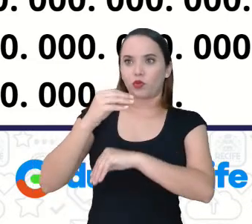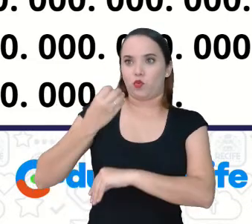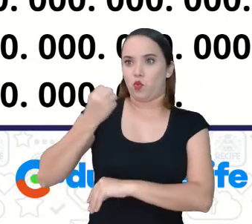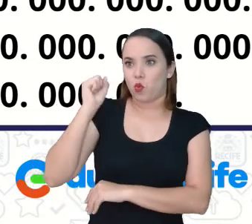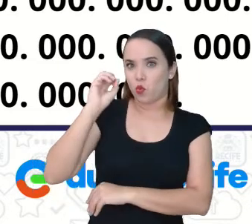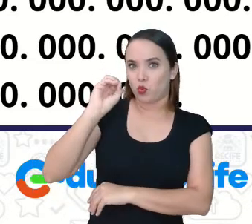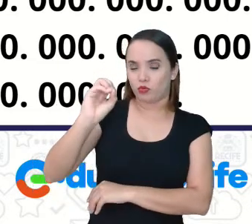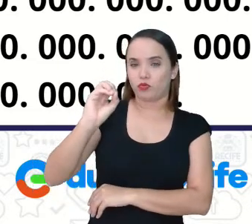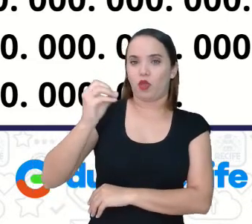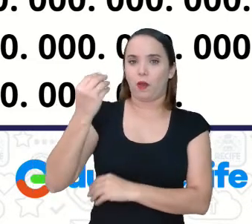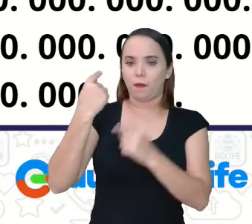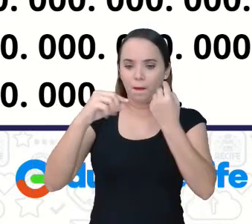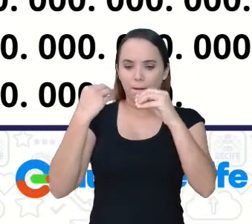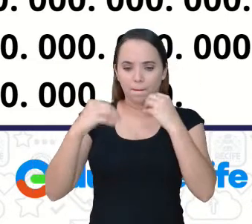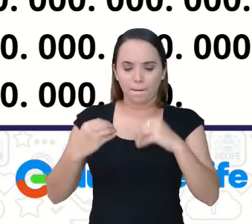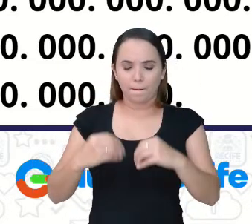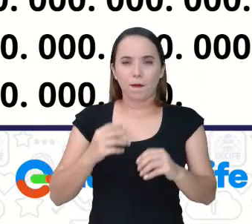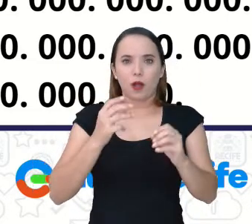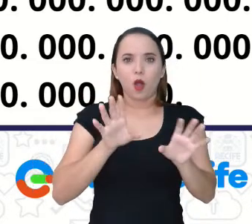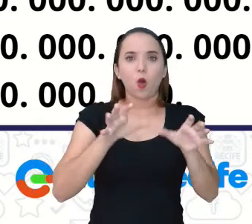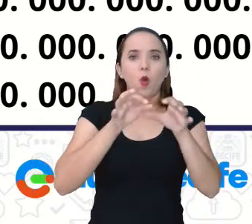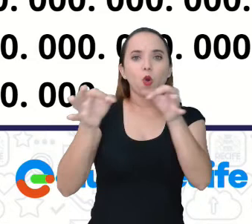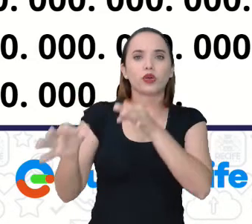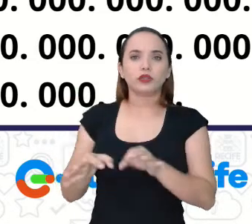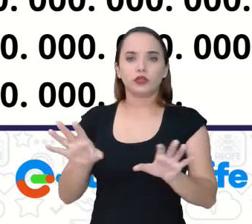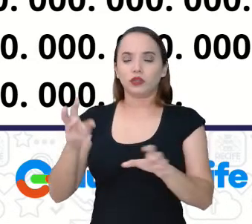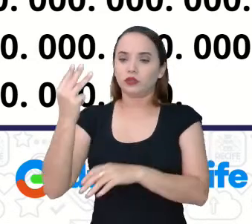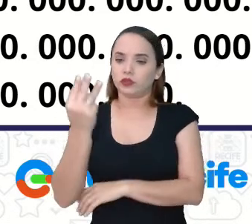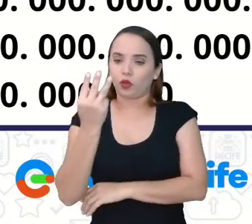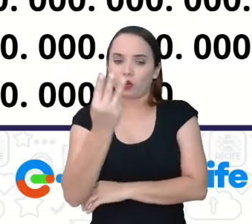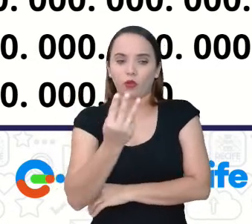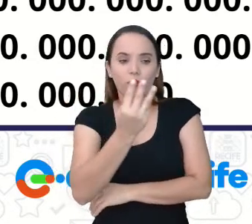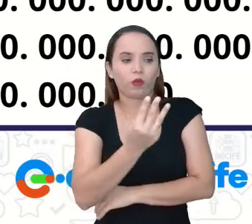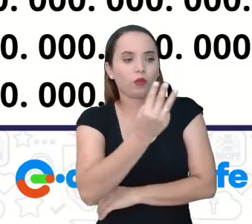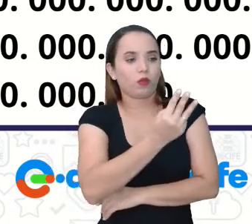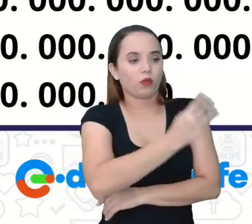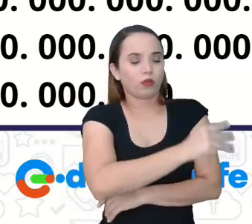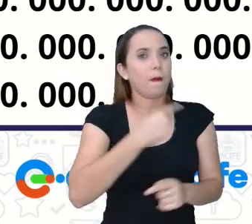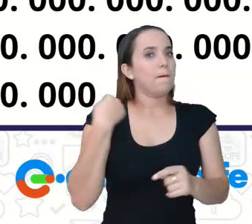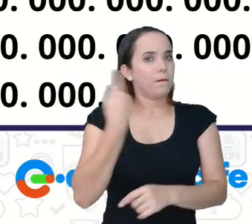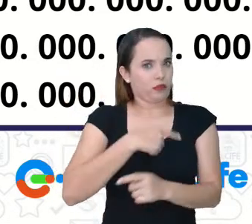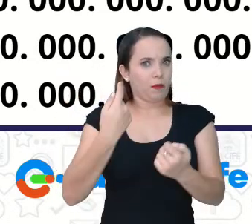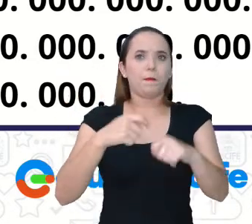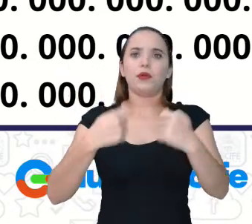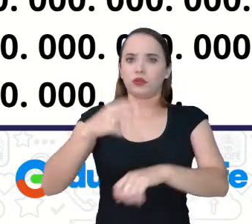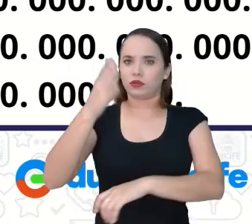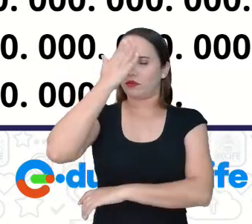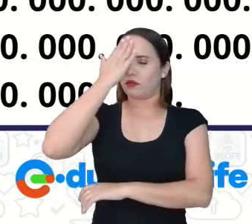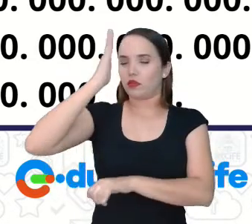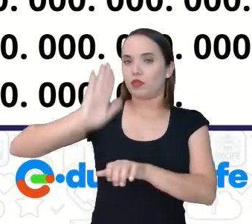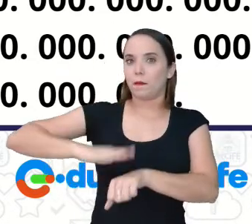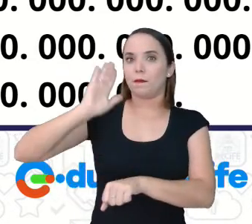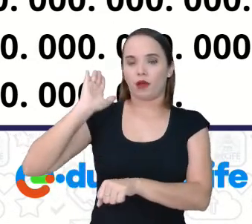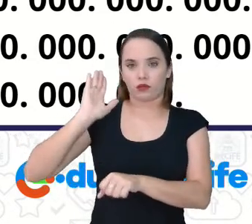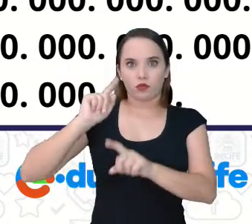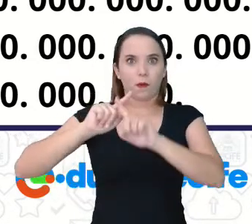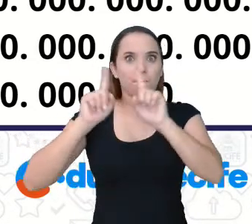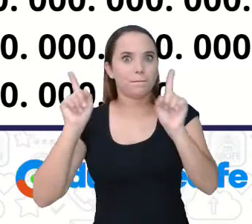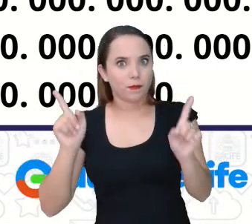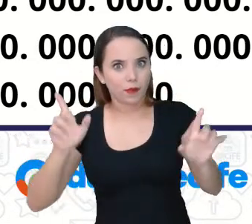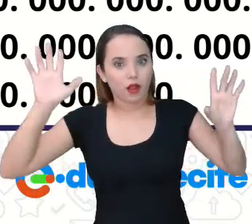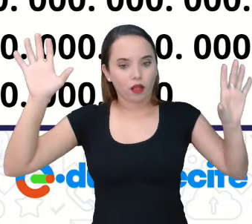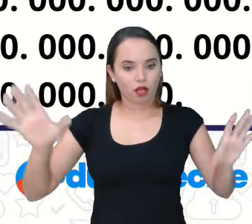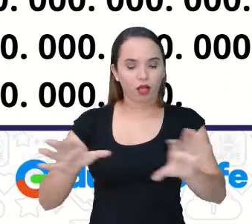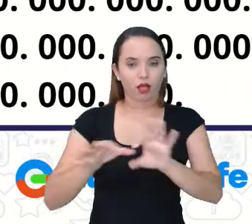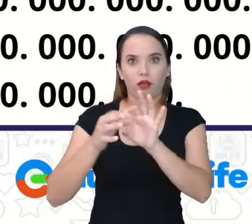aí por pontos, né, de 3 em 3, como eu falei aí para vocês, para a gente ter um entendimento melhor. Mas em relação a esse número